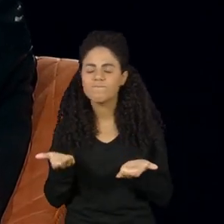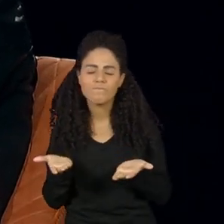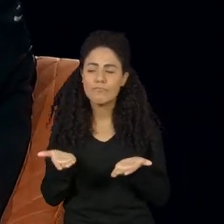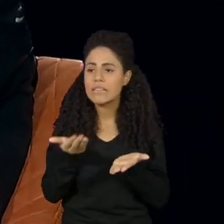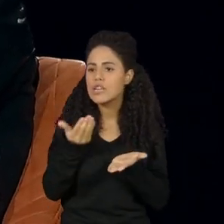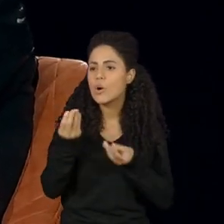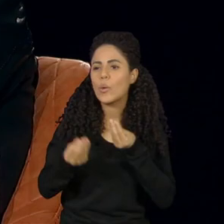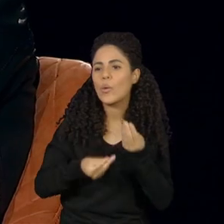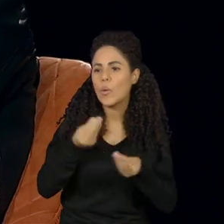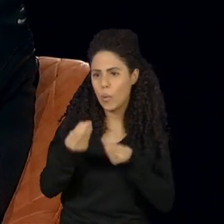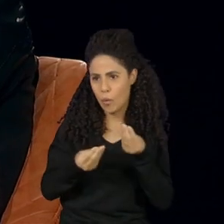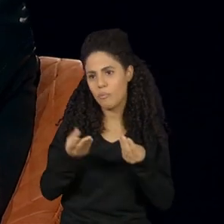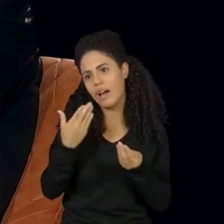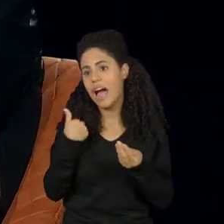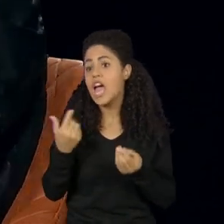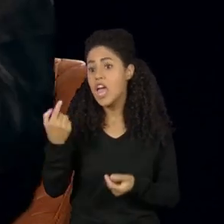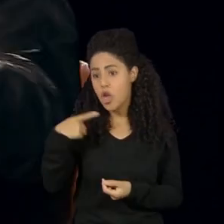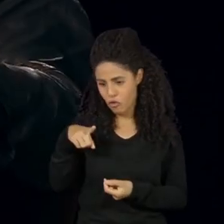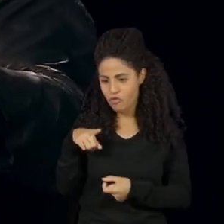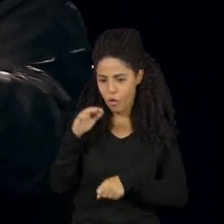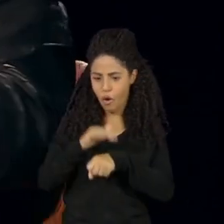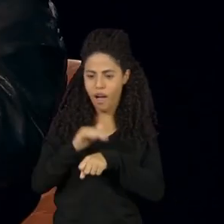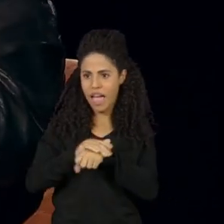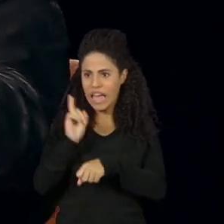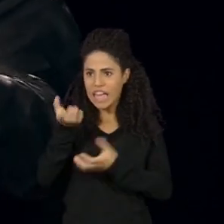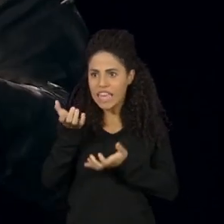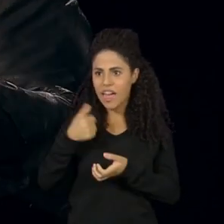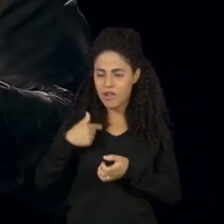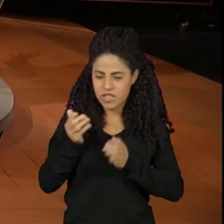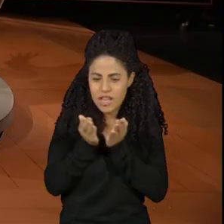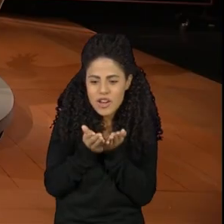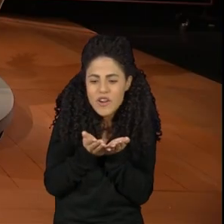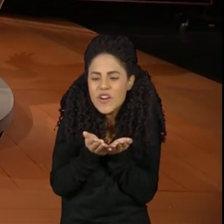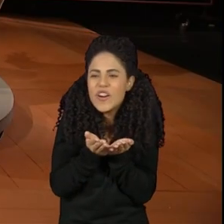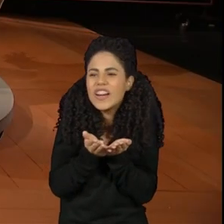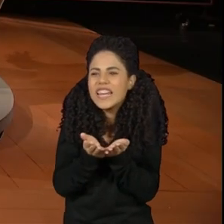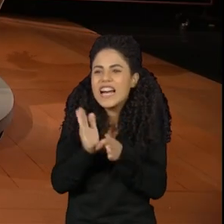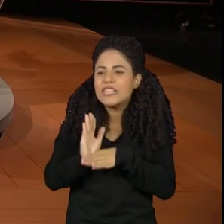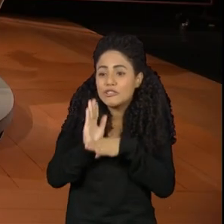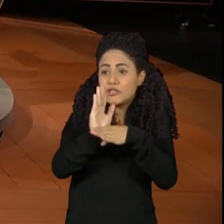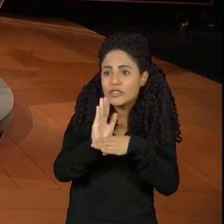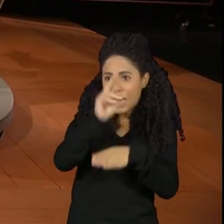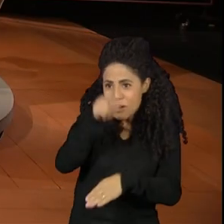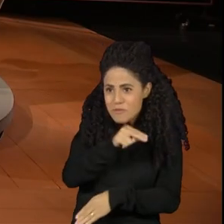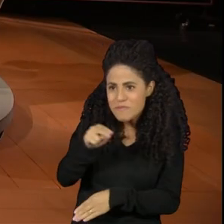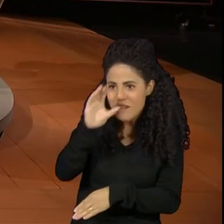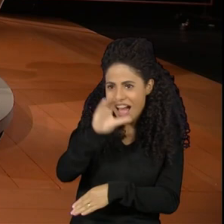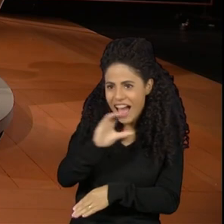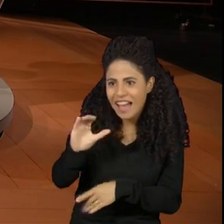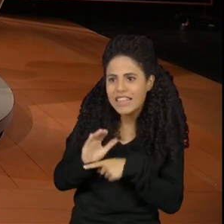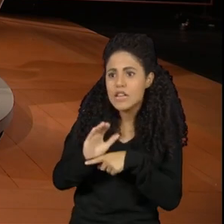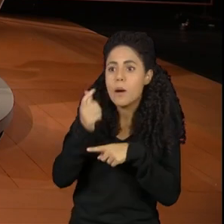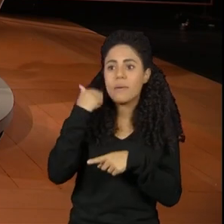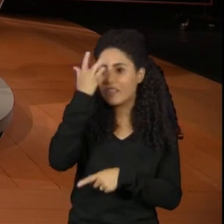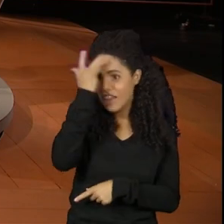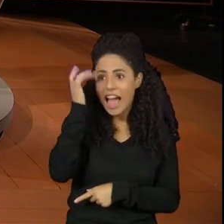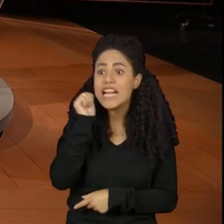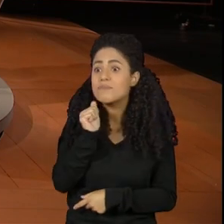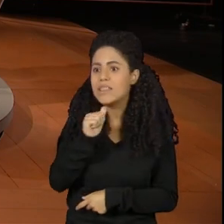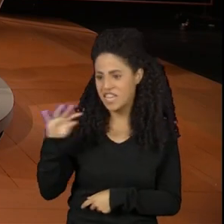assim, vamos ser coroinha, porque pelo menos as meninas notam que a gente existe, sabe? Que a gente está ali na... Está em